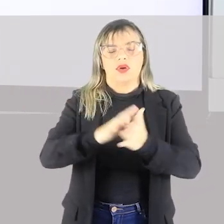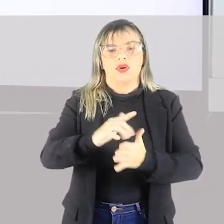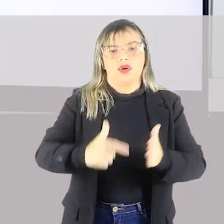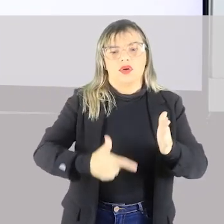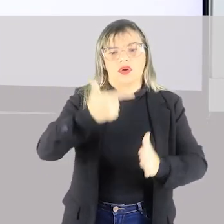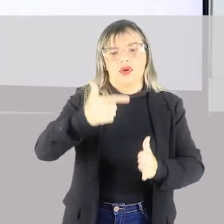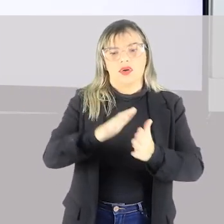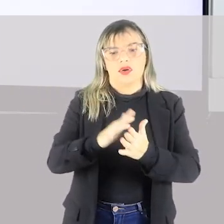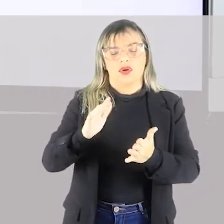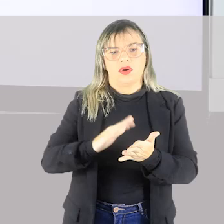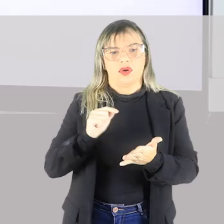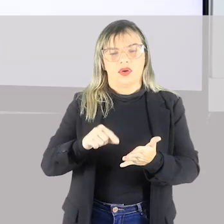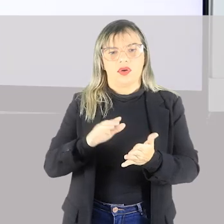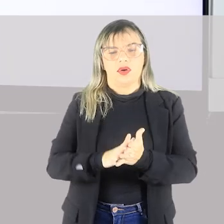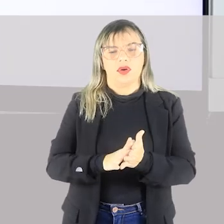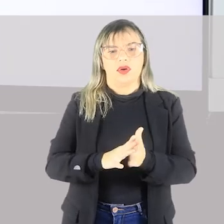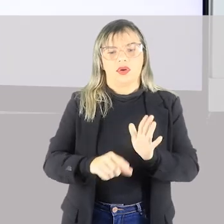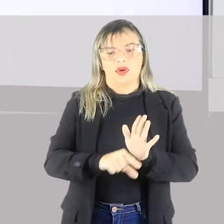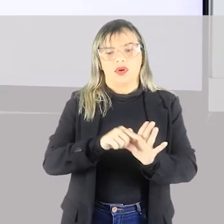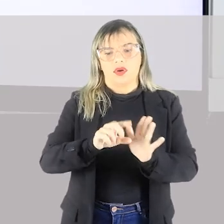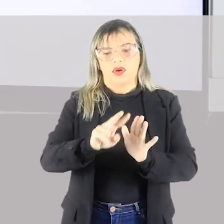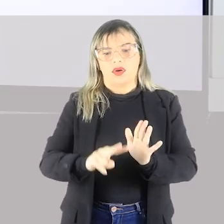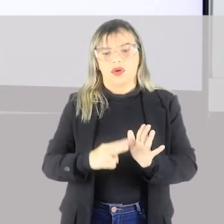2º, no parágrafo 2 da Lei